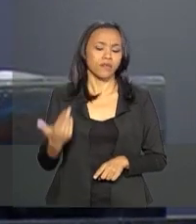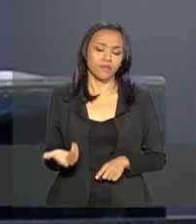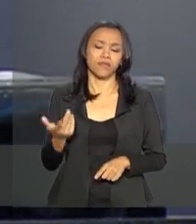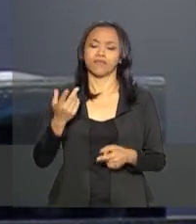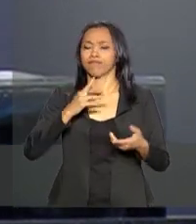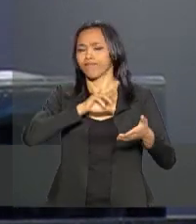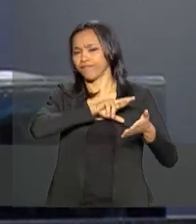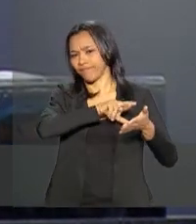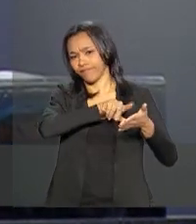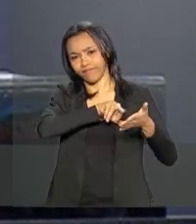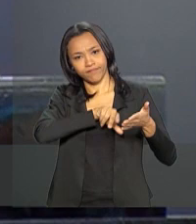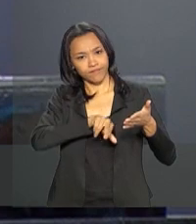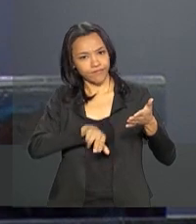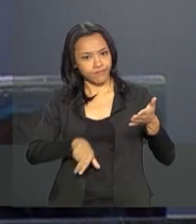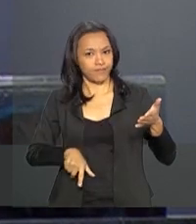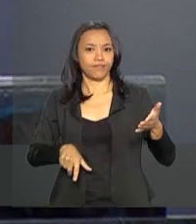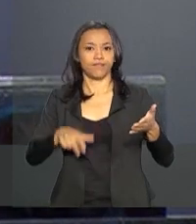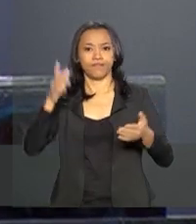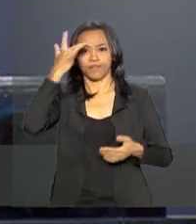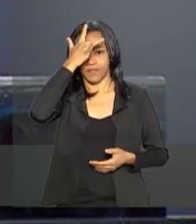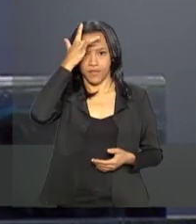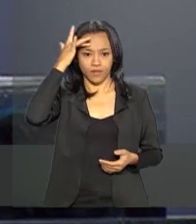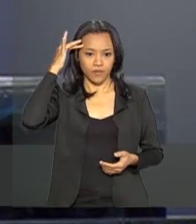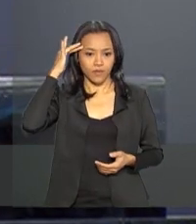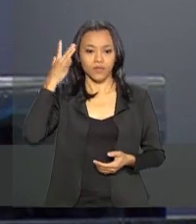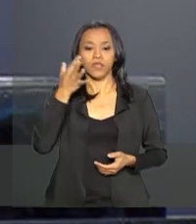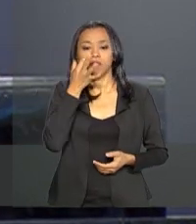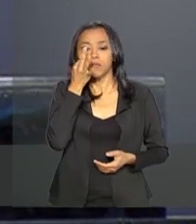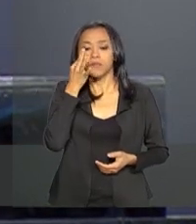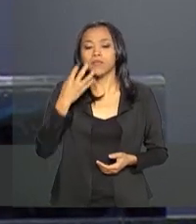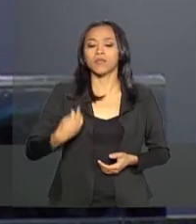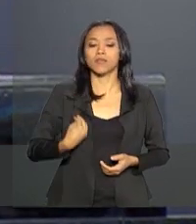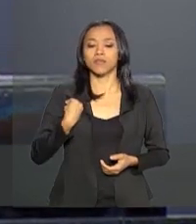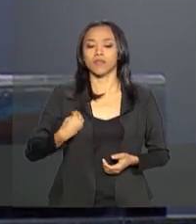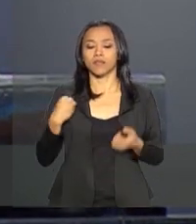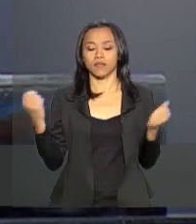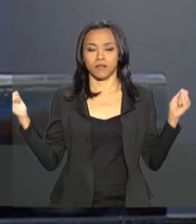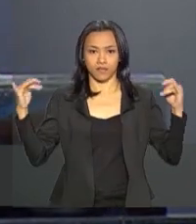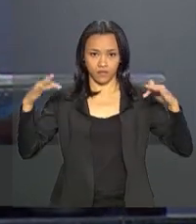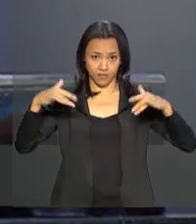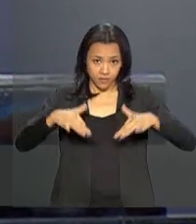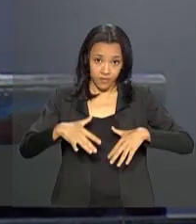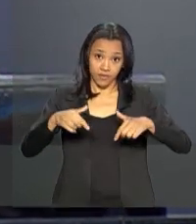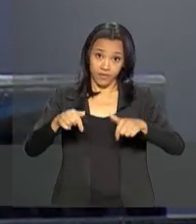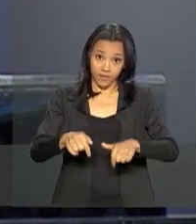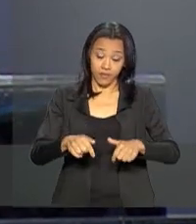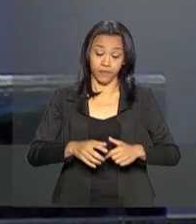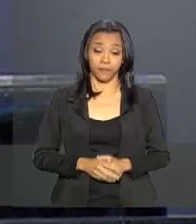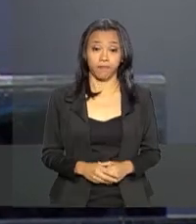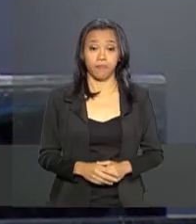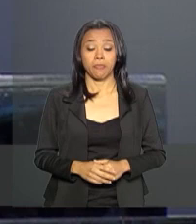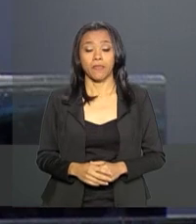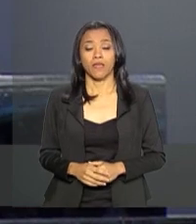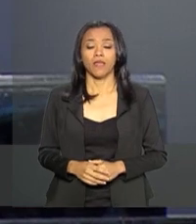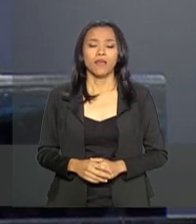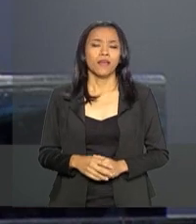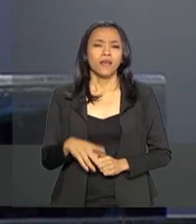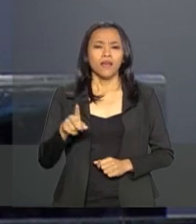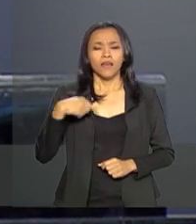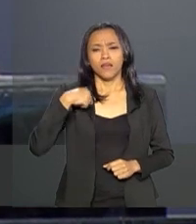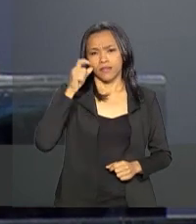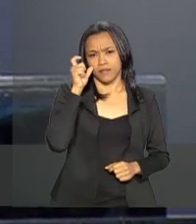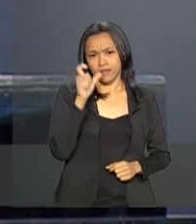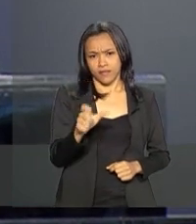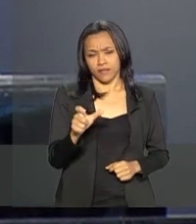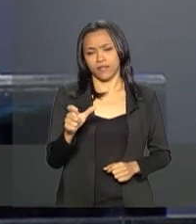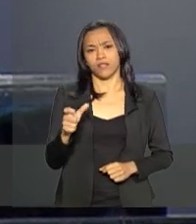aqueles que aqui se encontram. E eu, interessante, eu